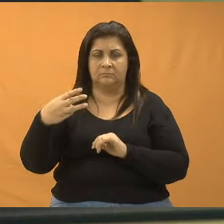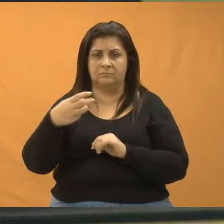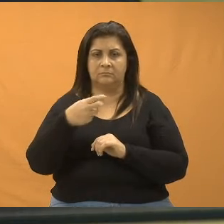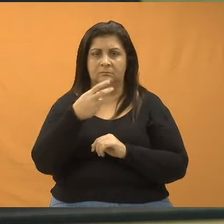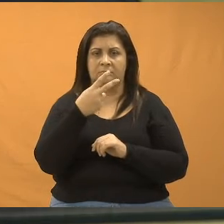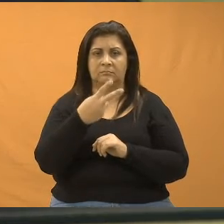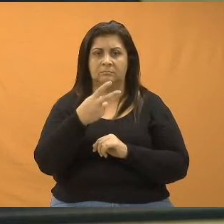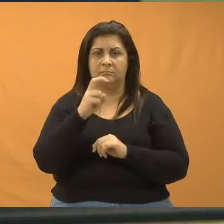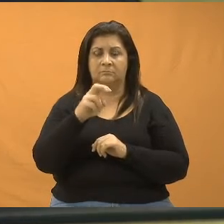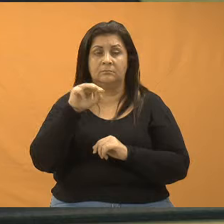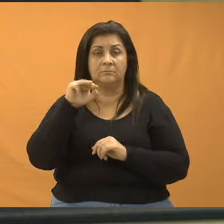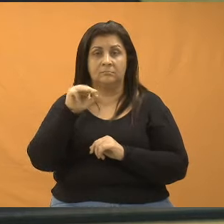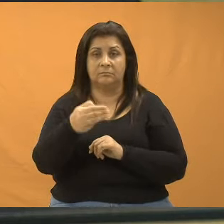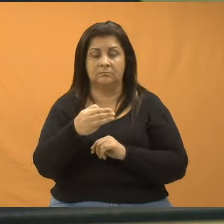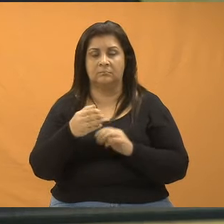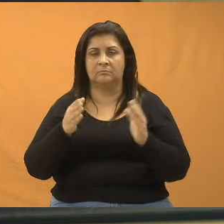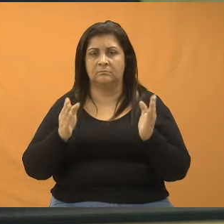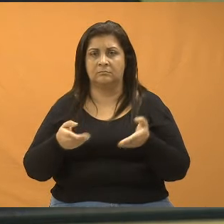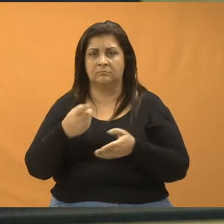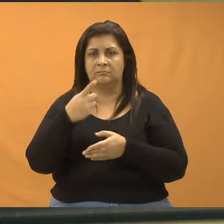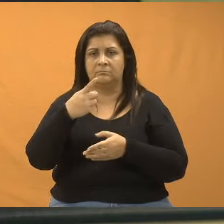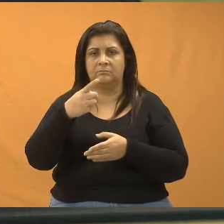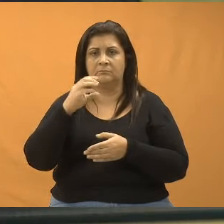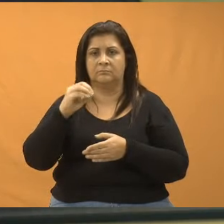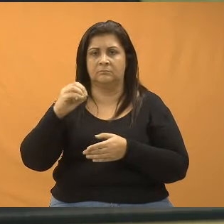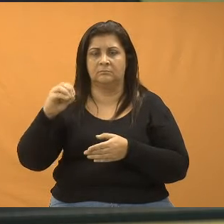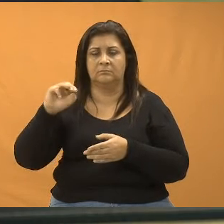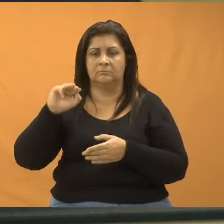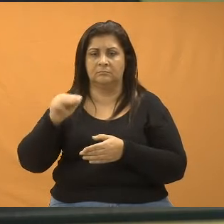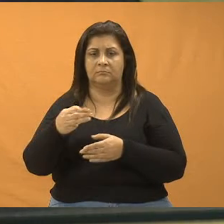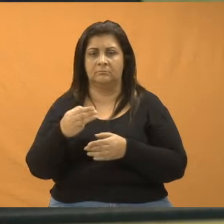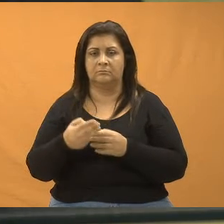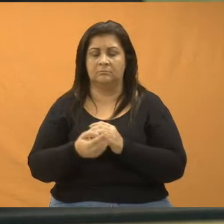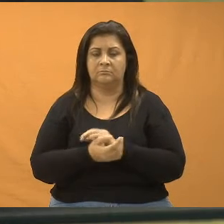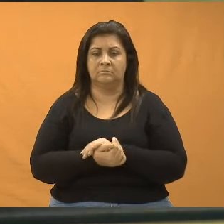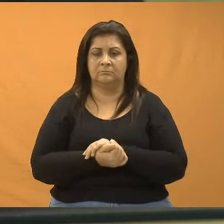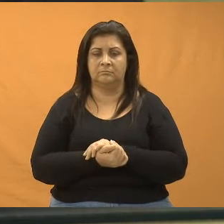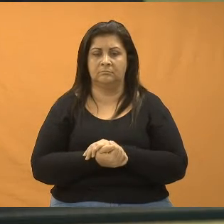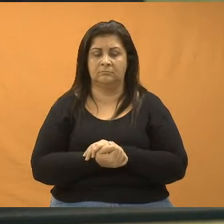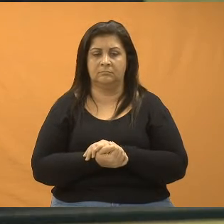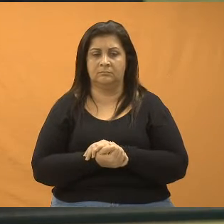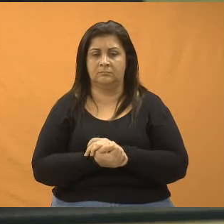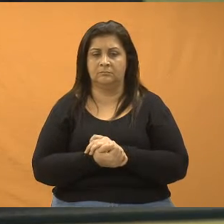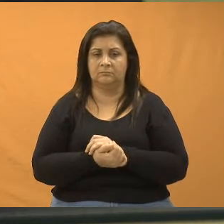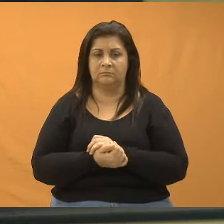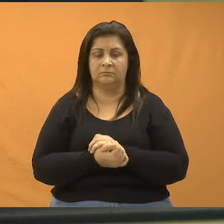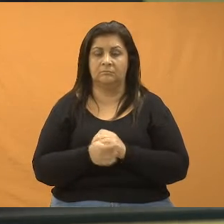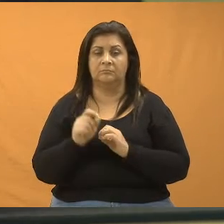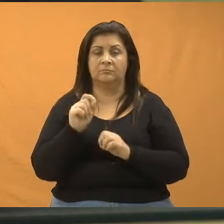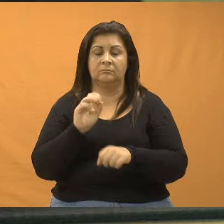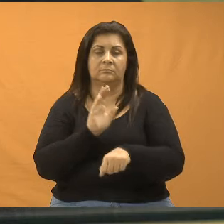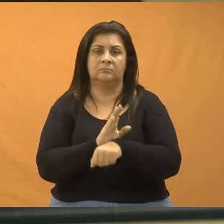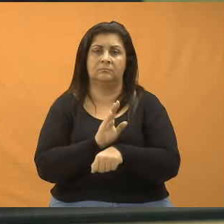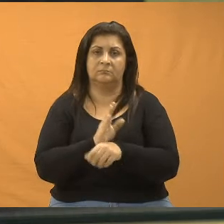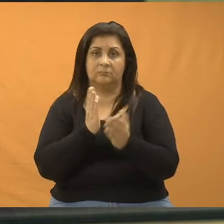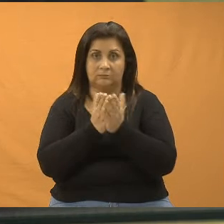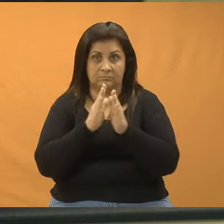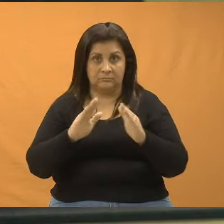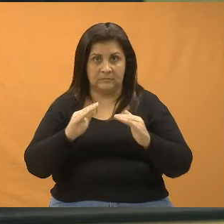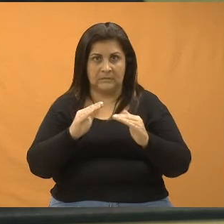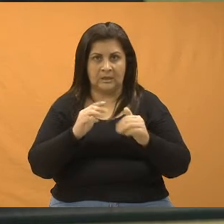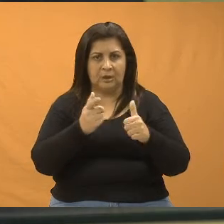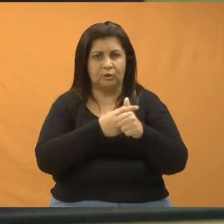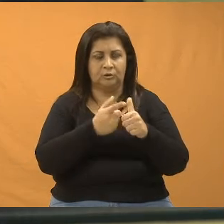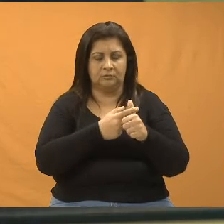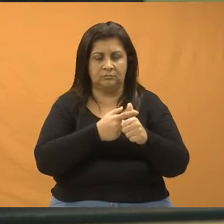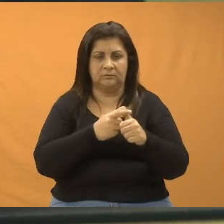em 100 e está estacionada nisso. Uma das coisas que ajudou a estacionar, além